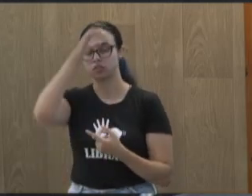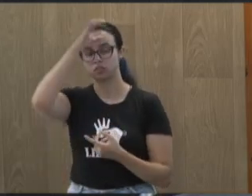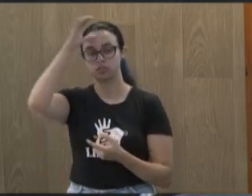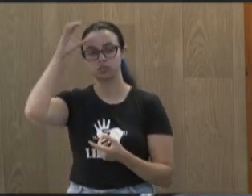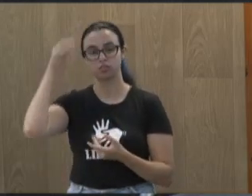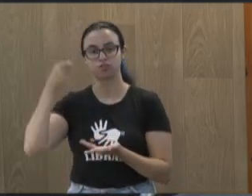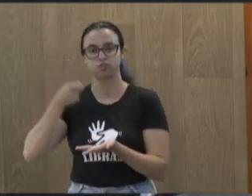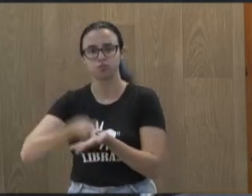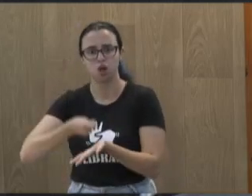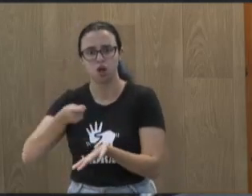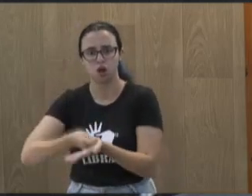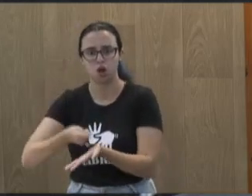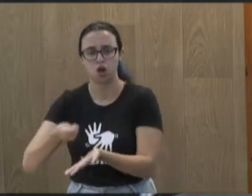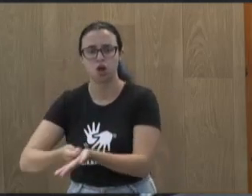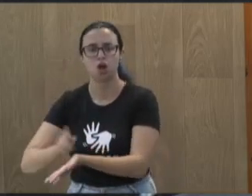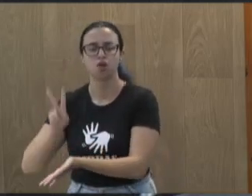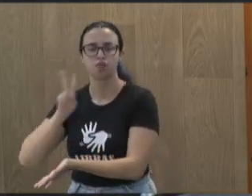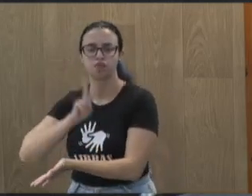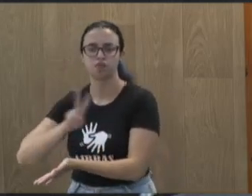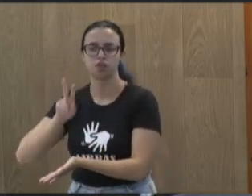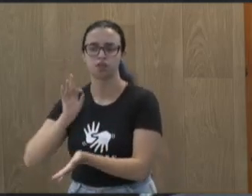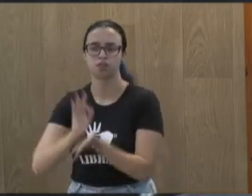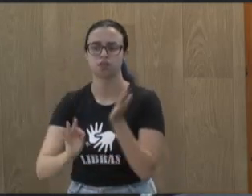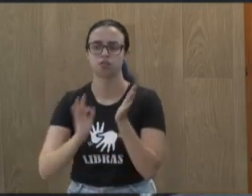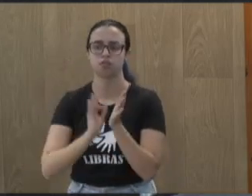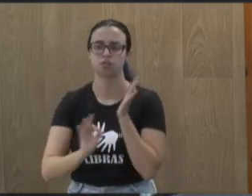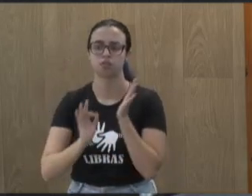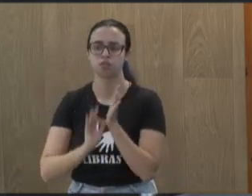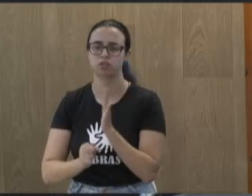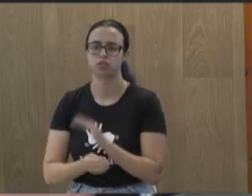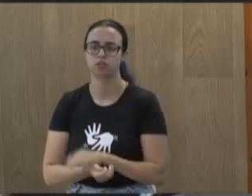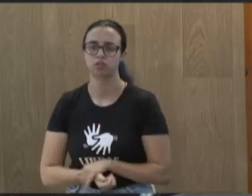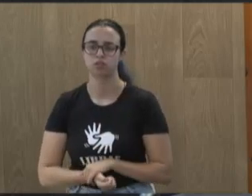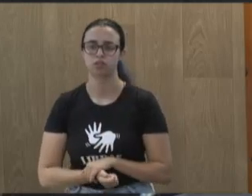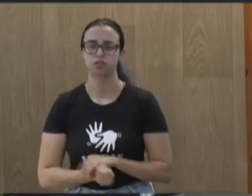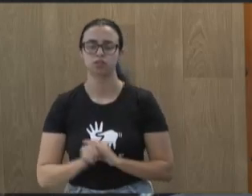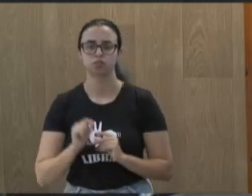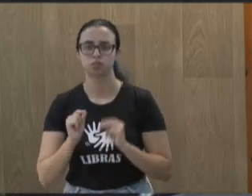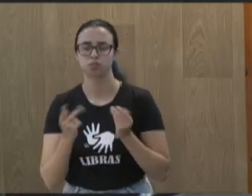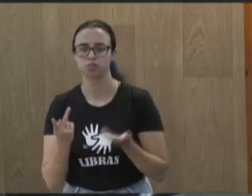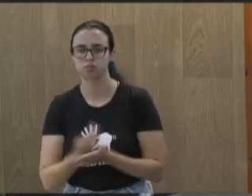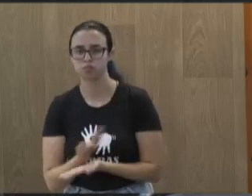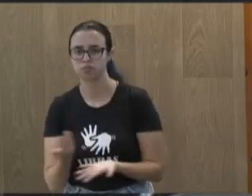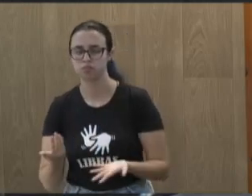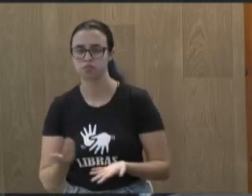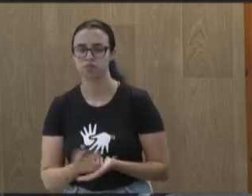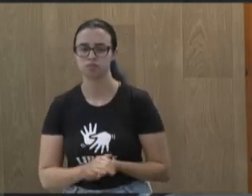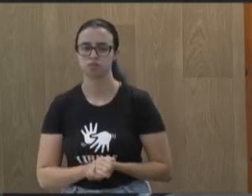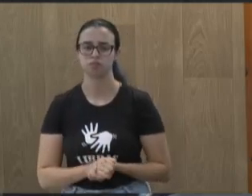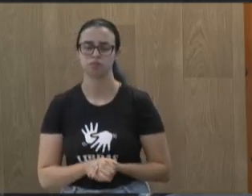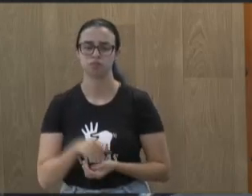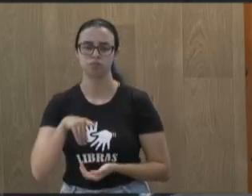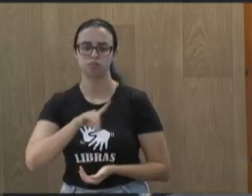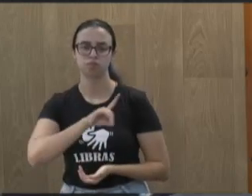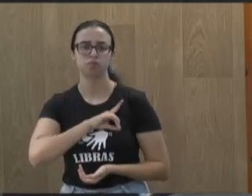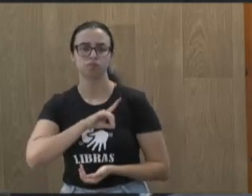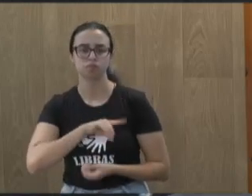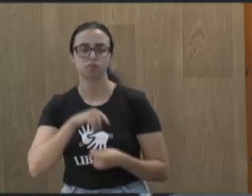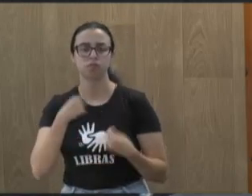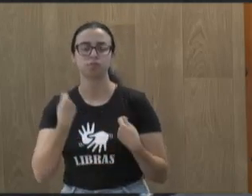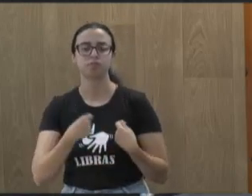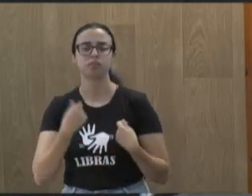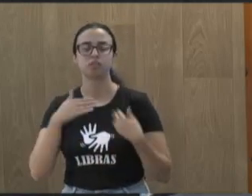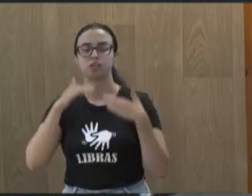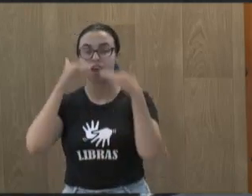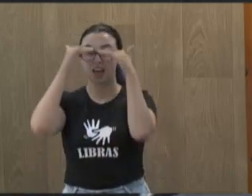forçando os vereadores, fazendo terrorismo, saiu dois terroristas, entra dois, o que é que está acontecendo? Essa cidade merece respeito.